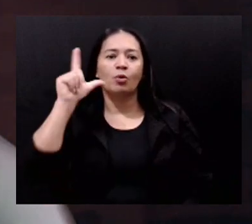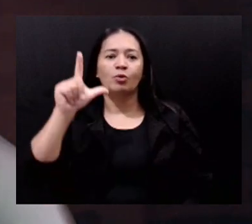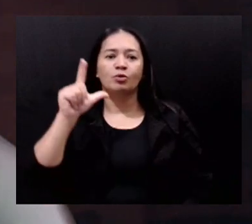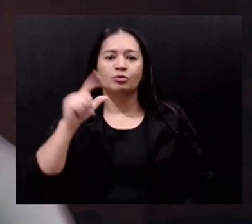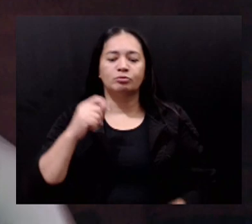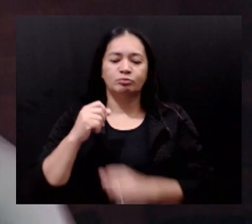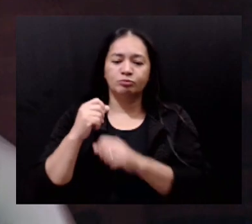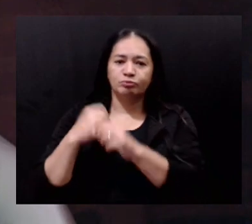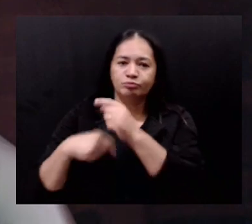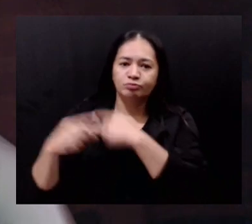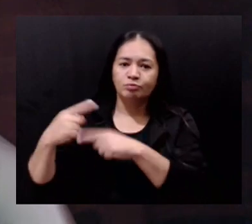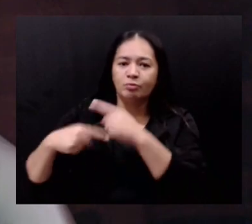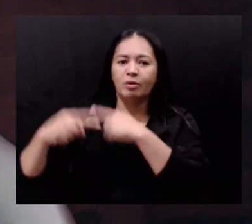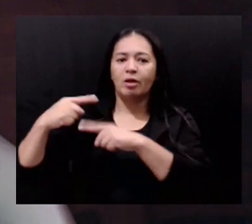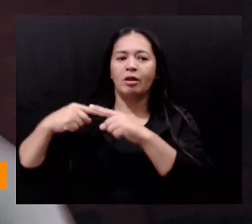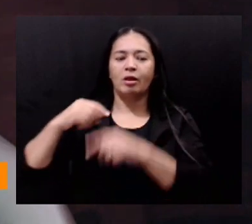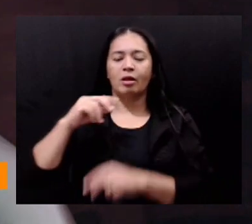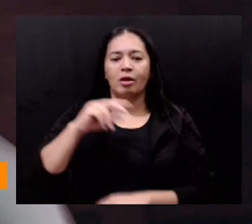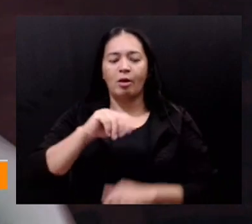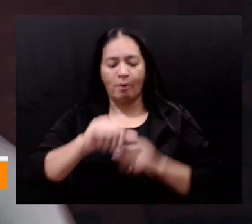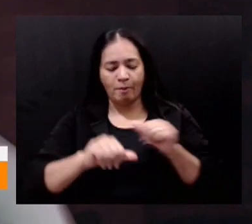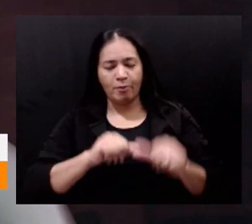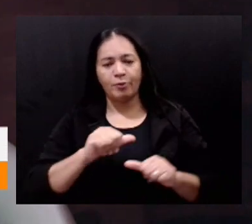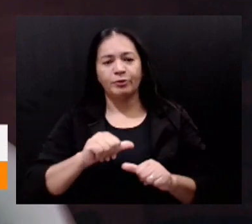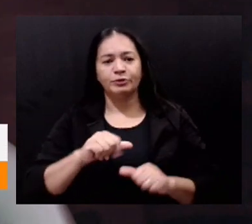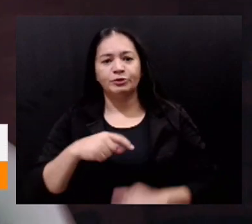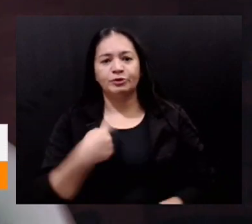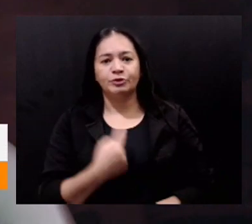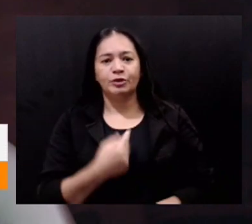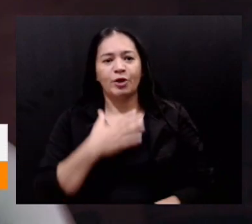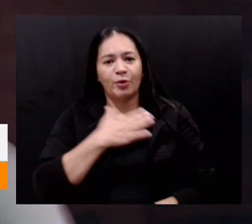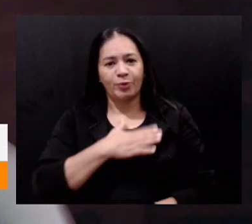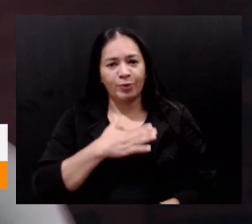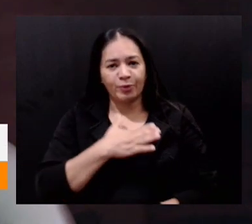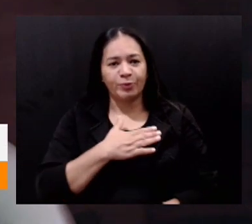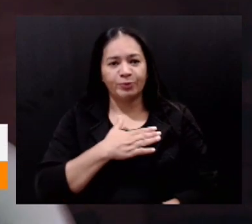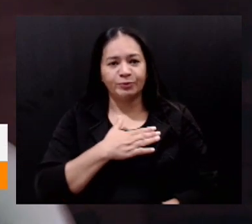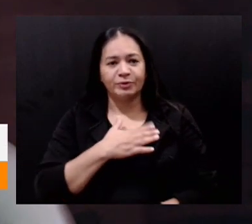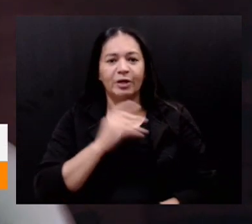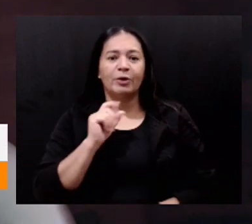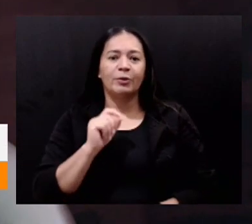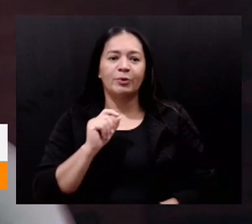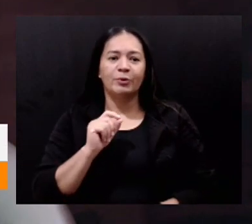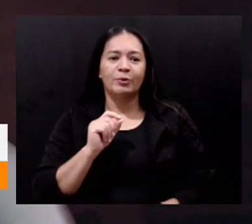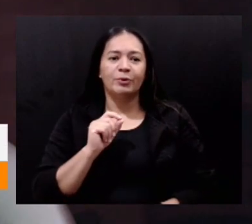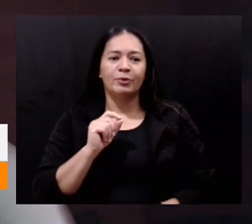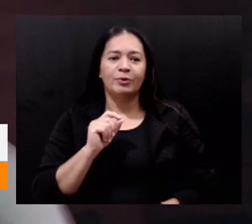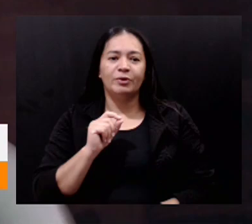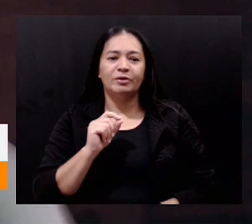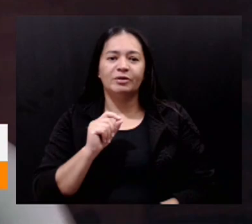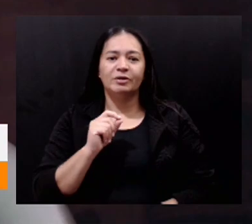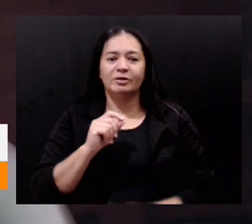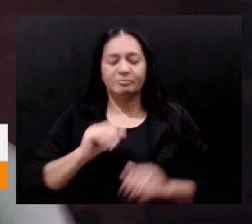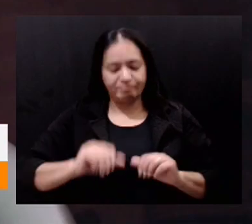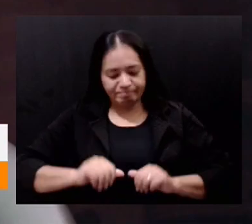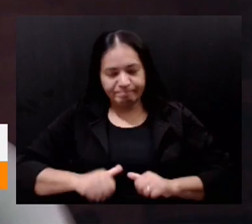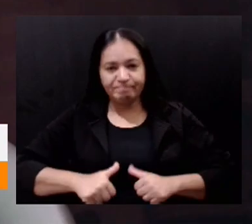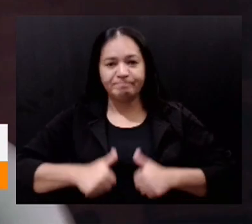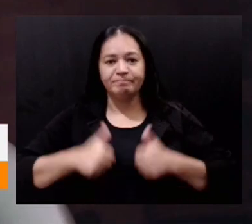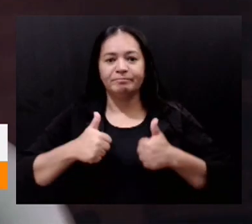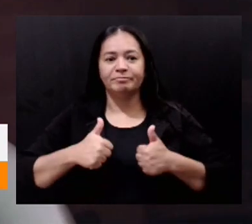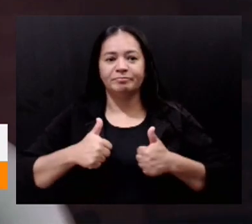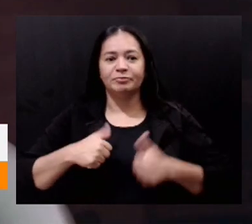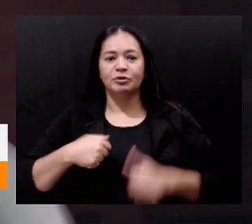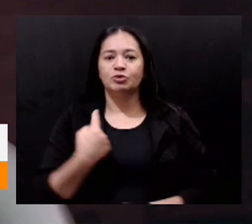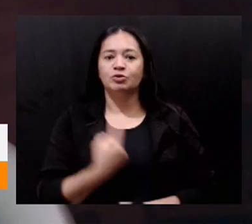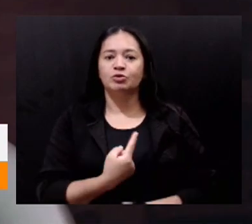mudar aquilo que a gente gosta tanto de fazer, que é a autoestima. Os novos caminhos